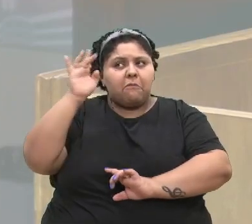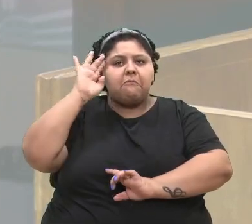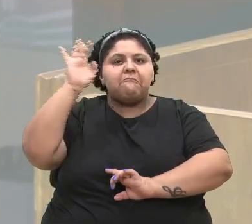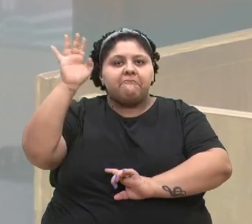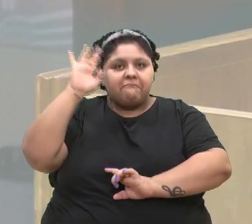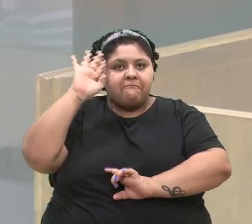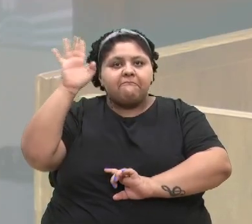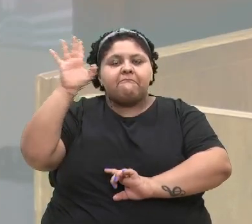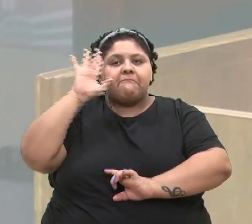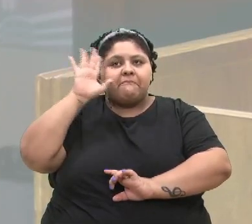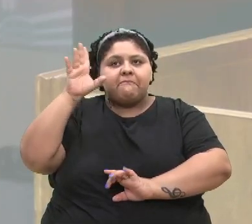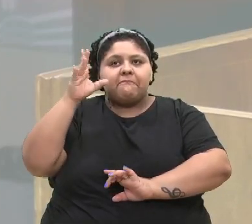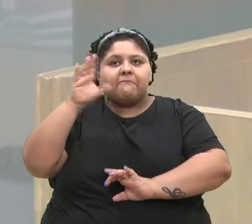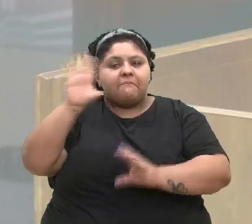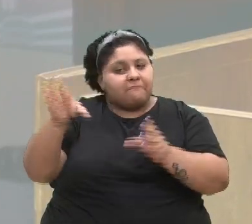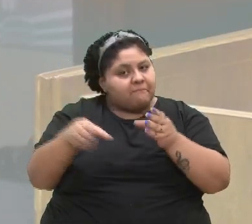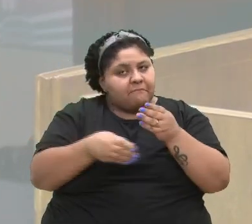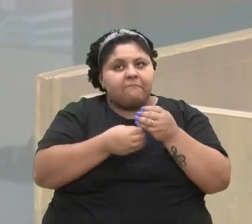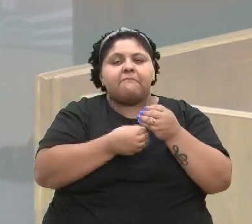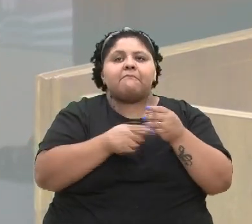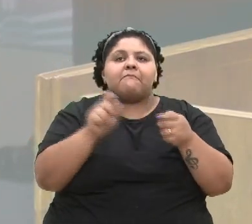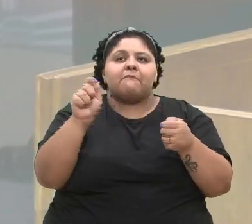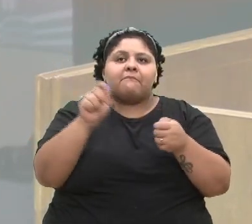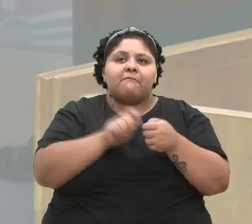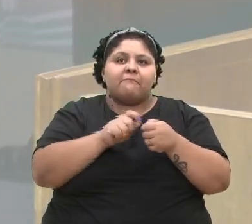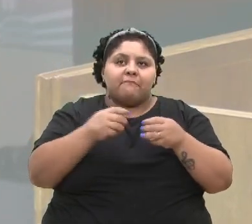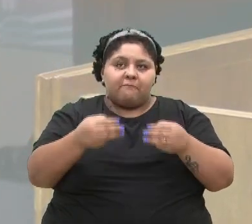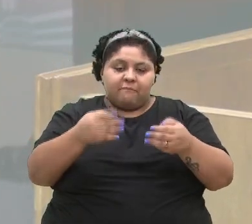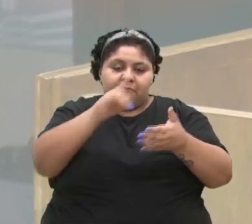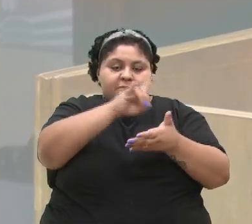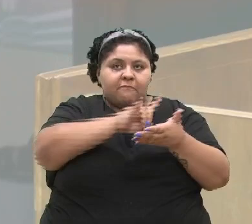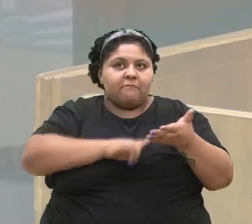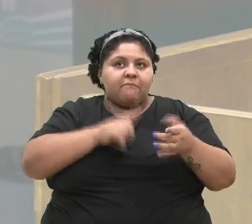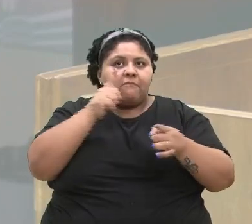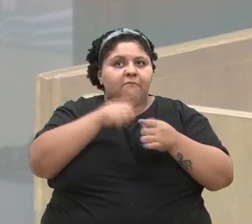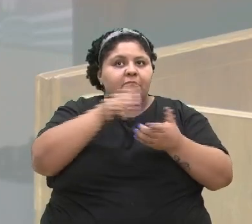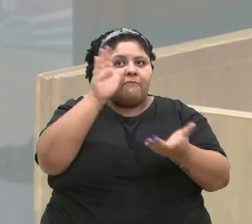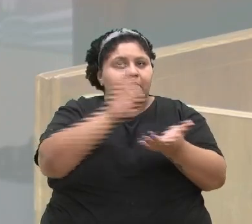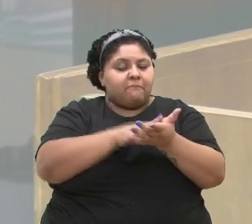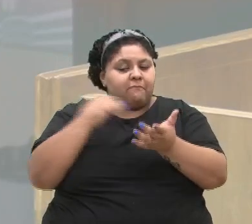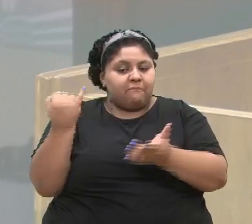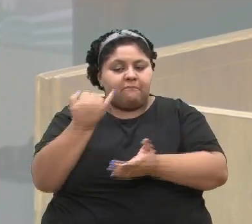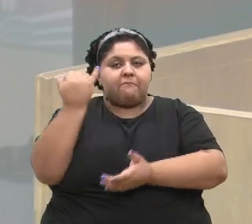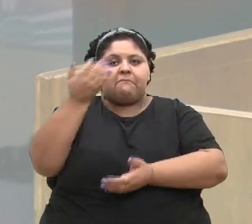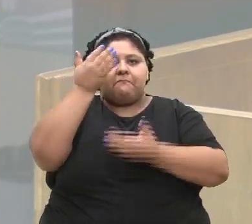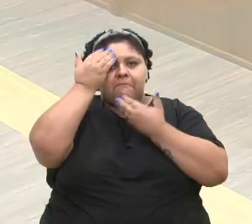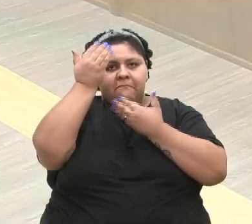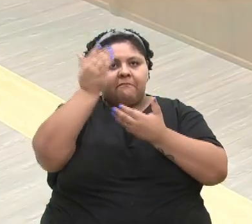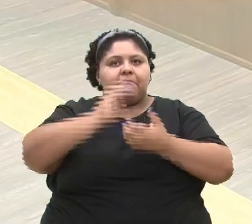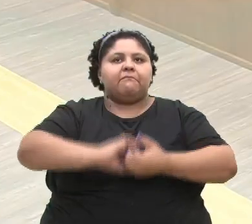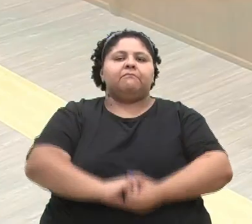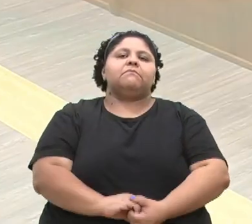irá aderir. Se não aderir, vamos fazer essa moção aí, porque isso é propositivo, é importante. Muito obrigada.